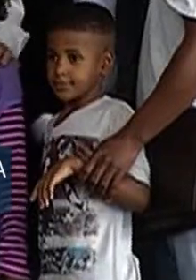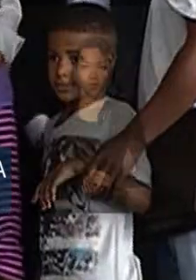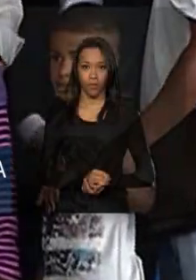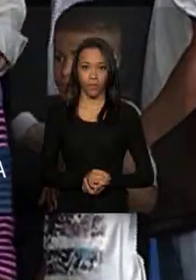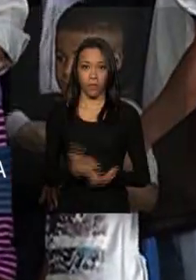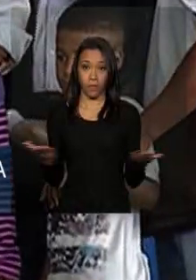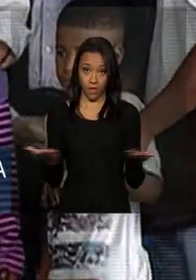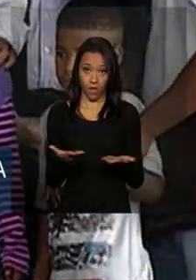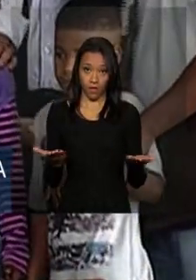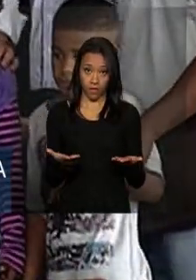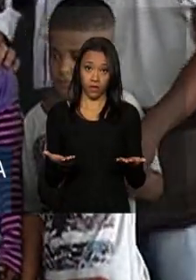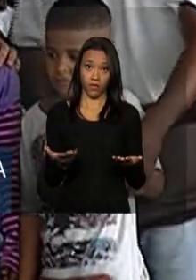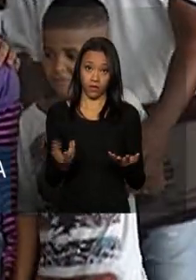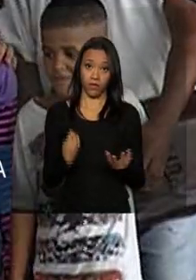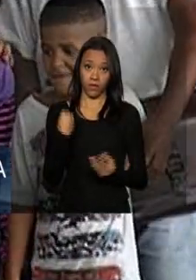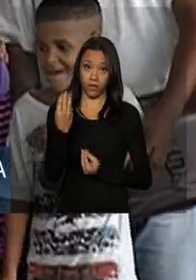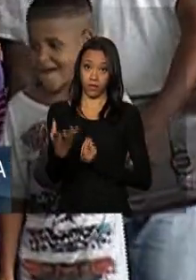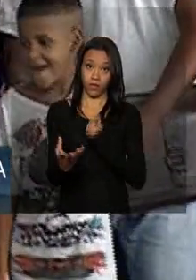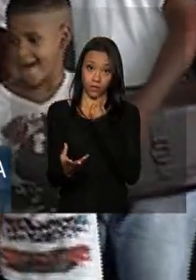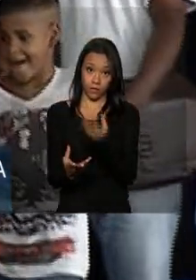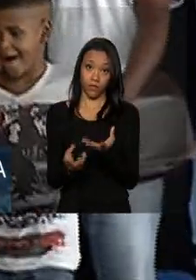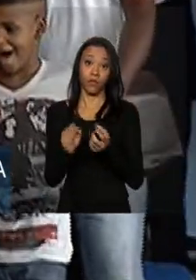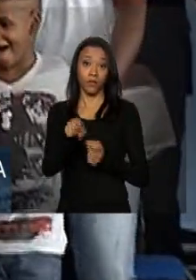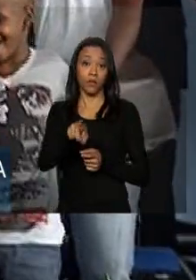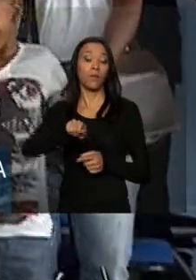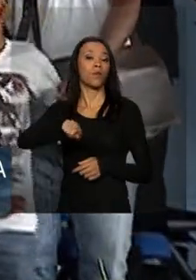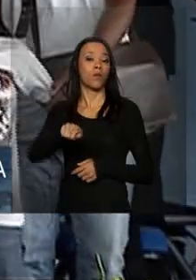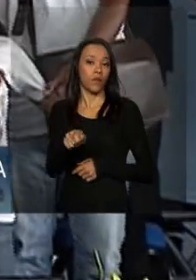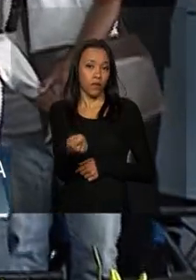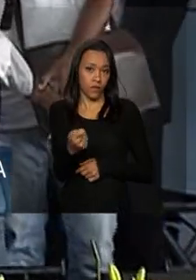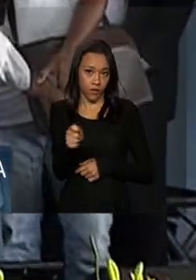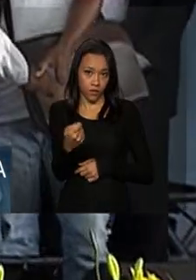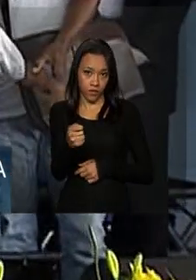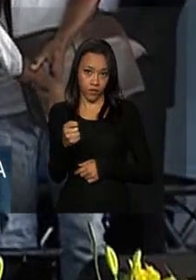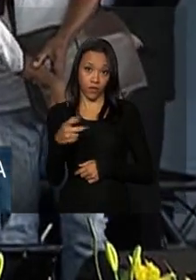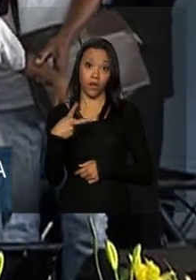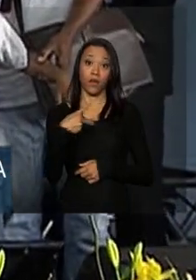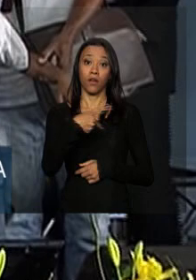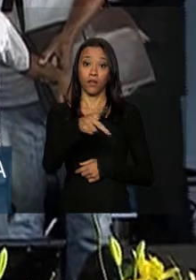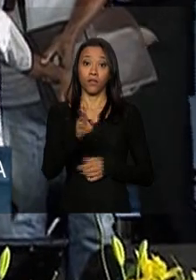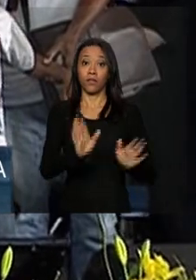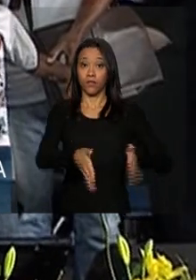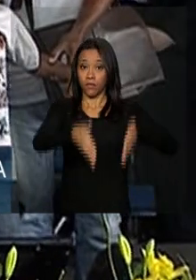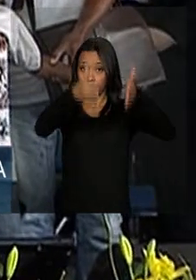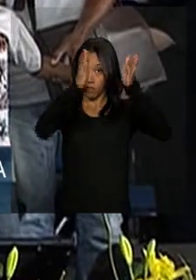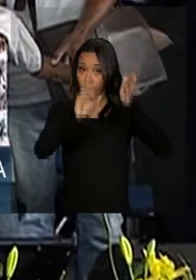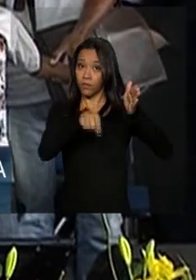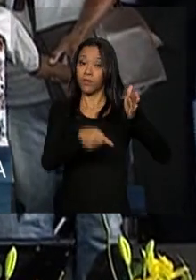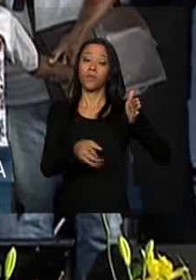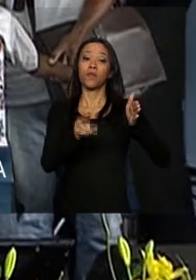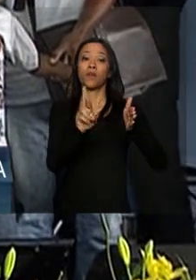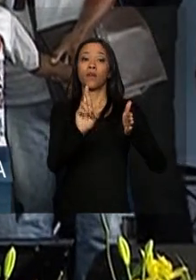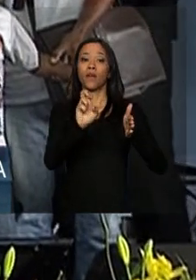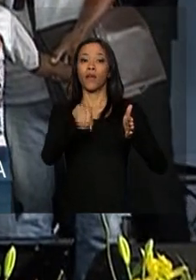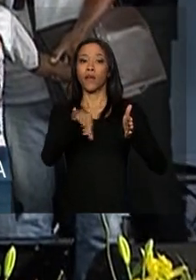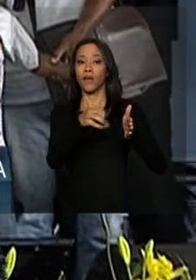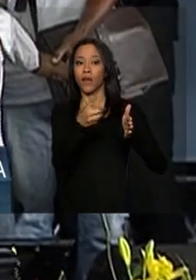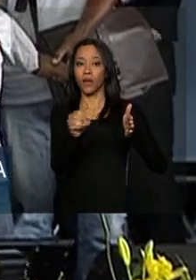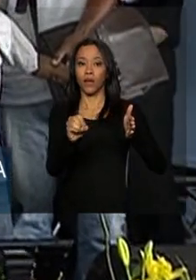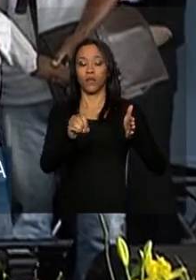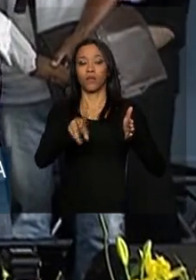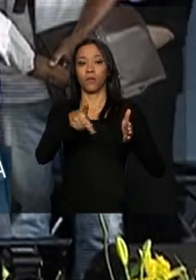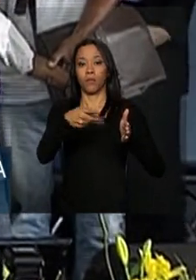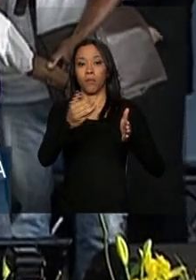Nesse momento são entregues simbolicamente as chaves dos residenciais Recanto do Passoaré 1